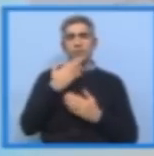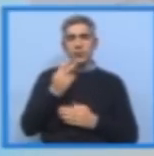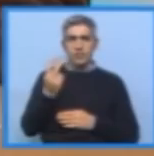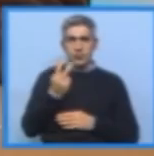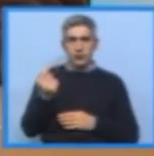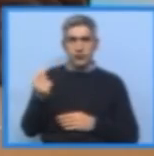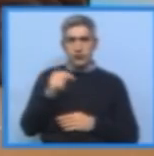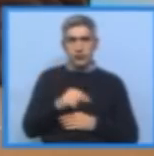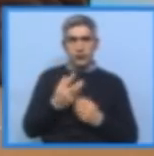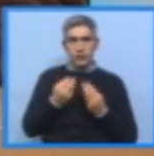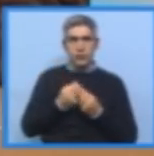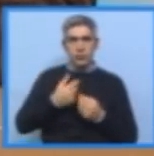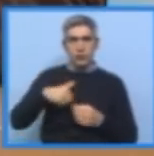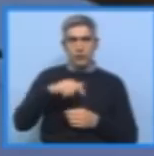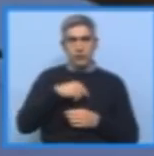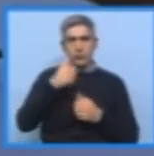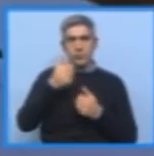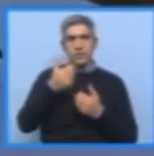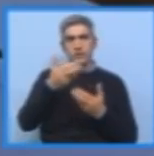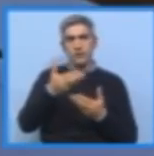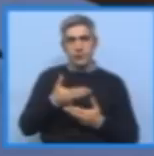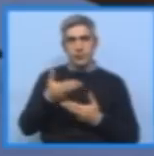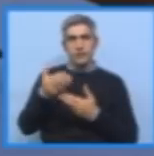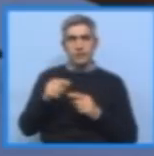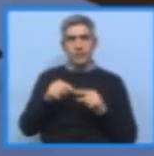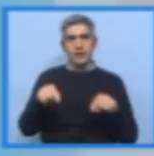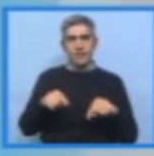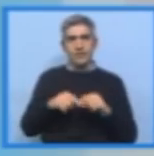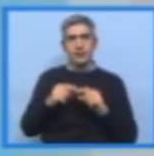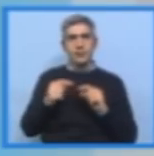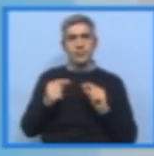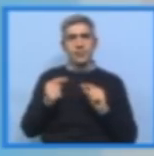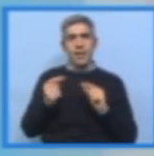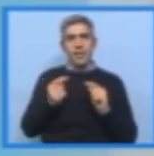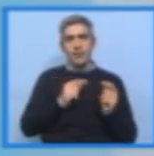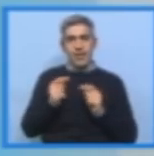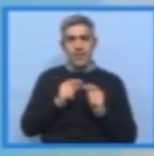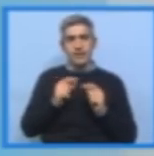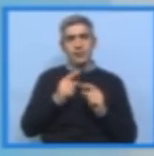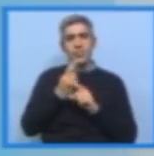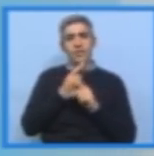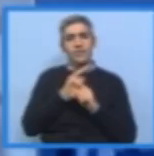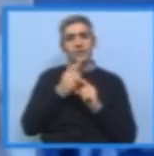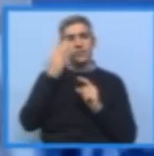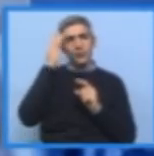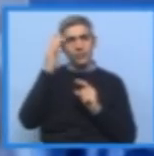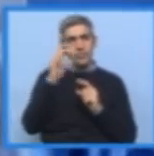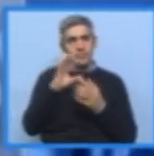estarem connosco. Seja bem-vindo a este espaço de debate da liturgia também. Obrigado pelo